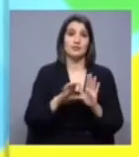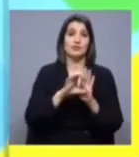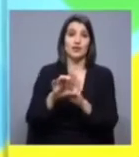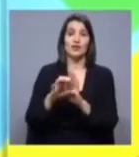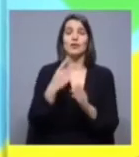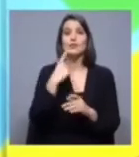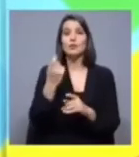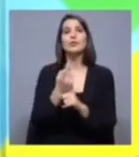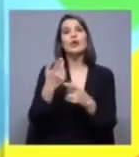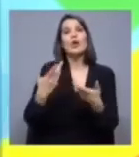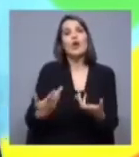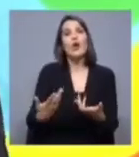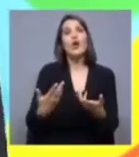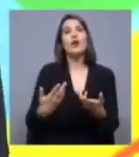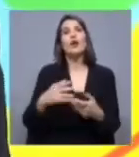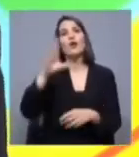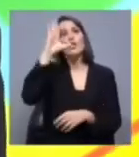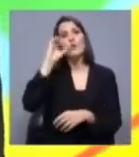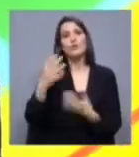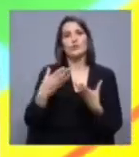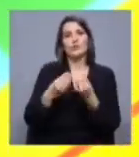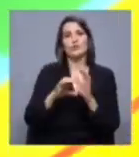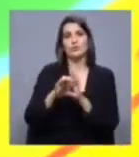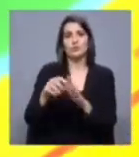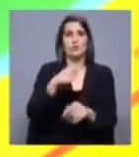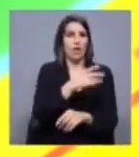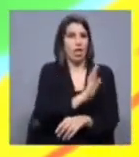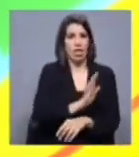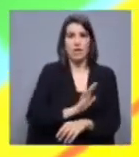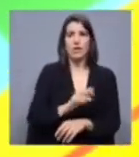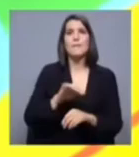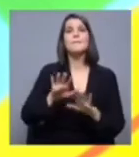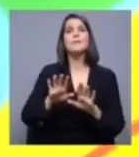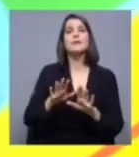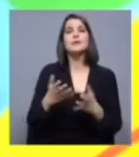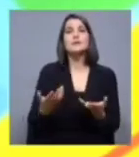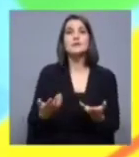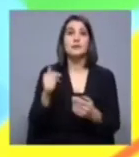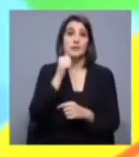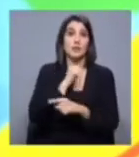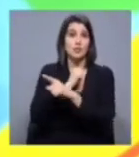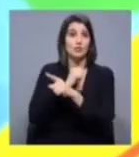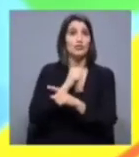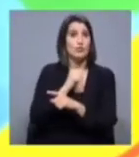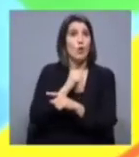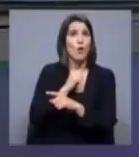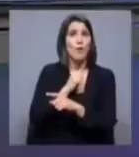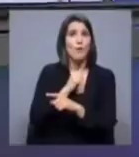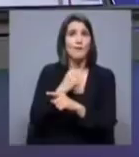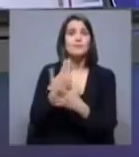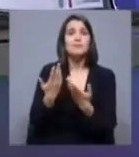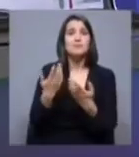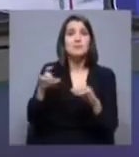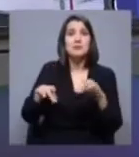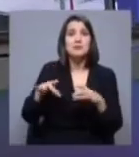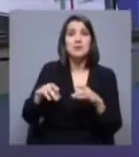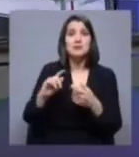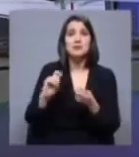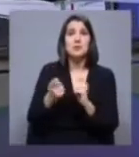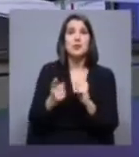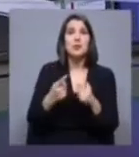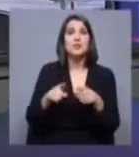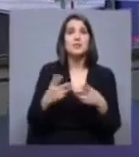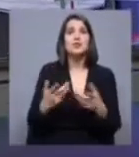é que exclui agora uma solução do governo com este senhor e com este partido, quando nos Açores foi possível? O que é que aconteceu? O que é que mudou? O